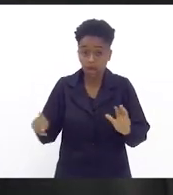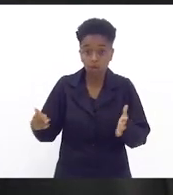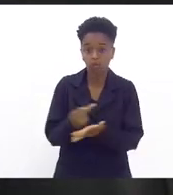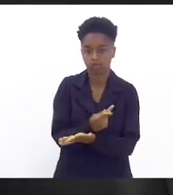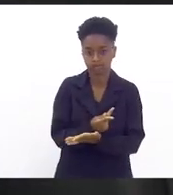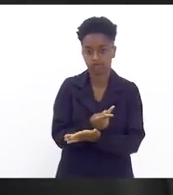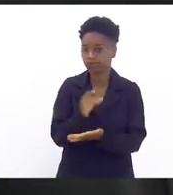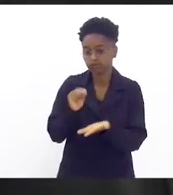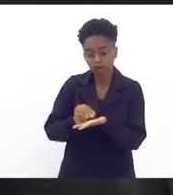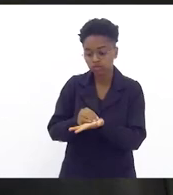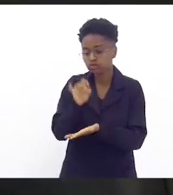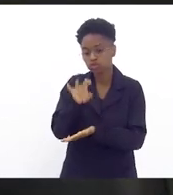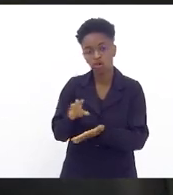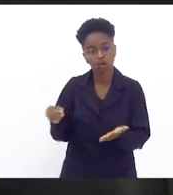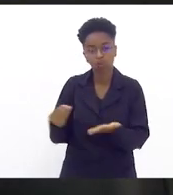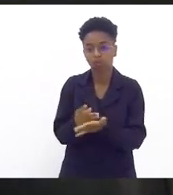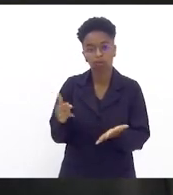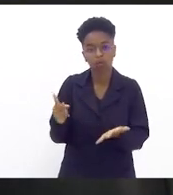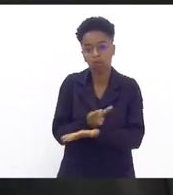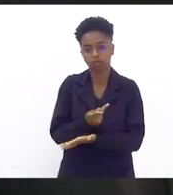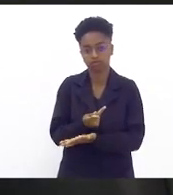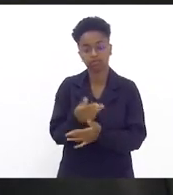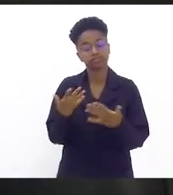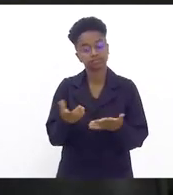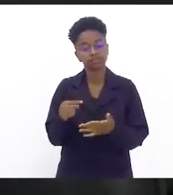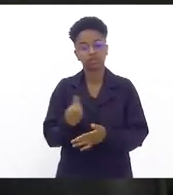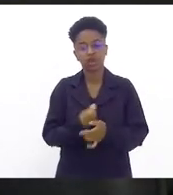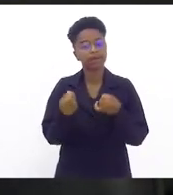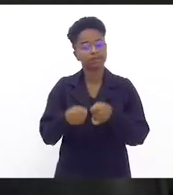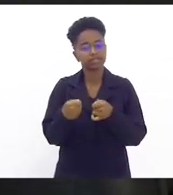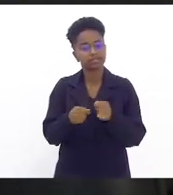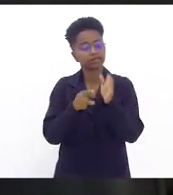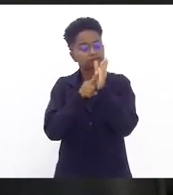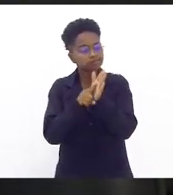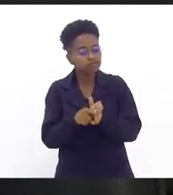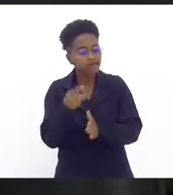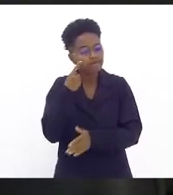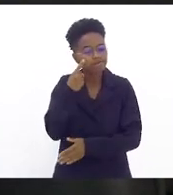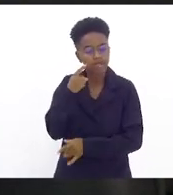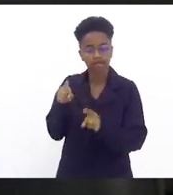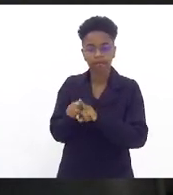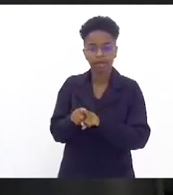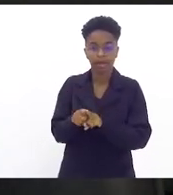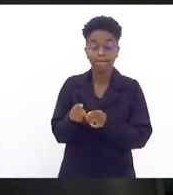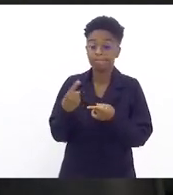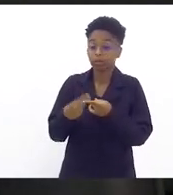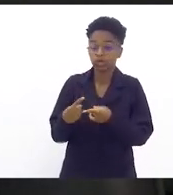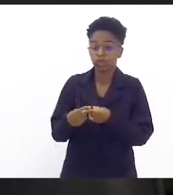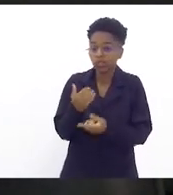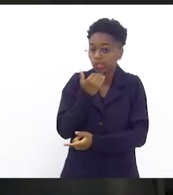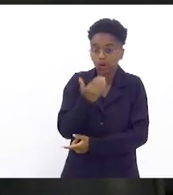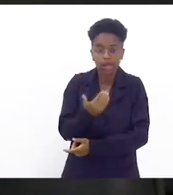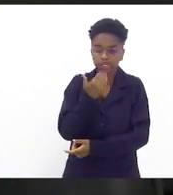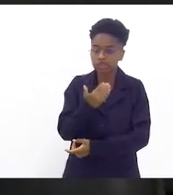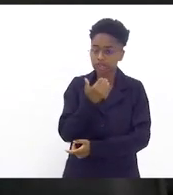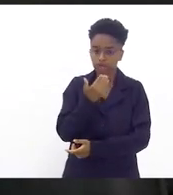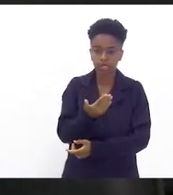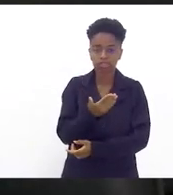o cumpra-se dessa lei do passe livre e a gente tem que ficar de olho não é só cumprir porque não adianta